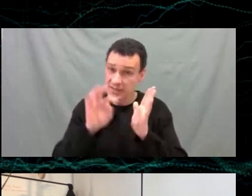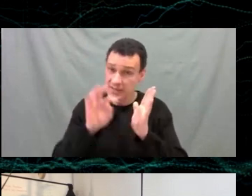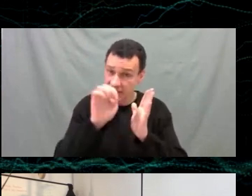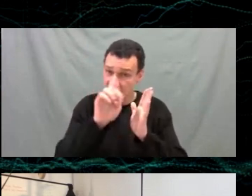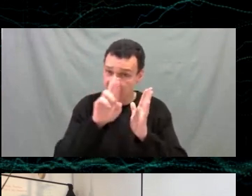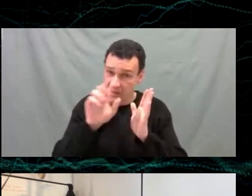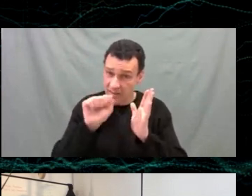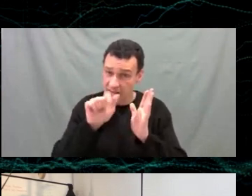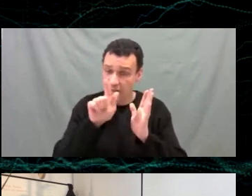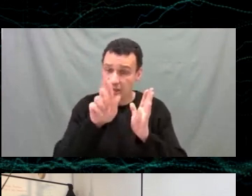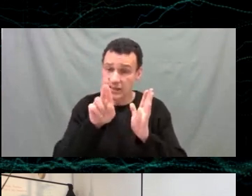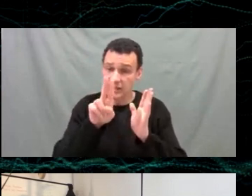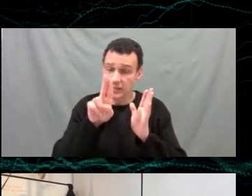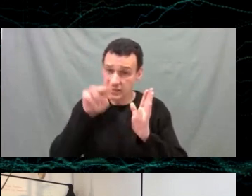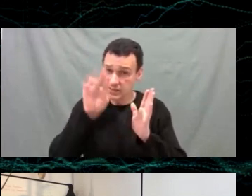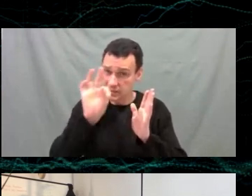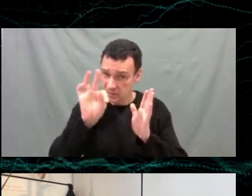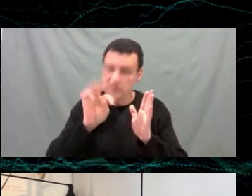ele, ó,